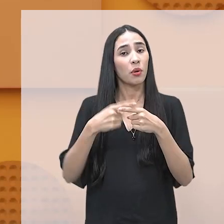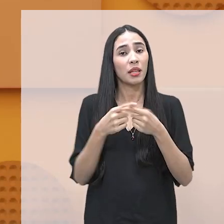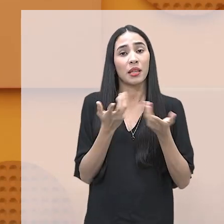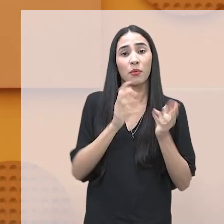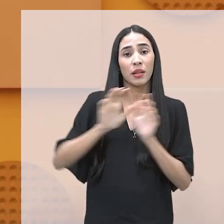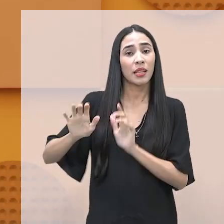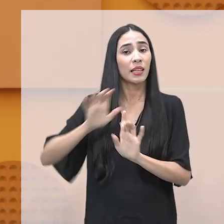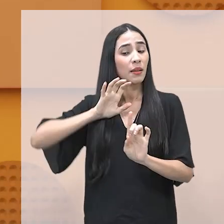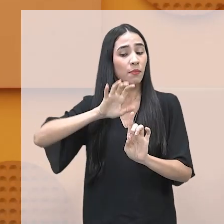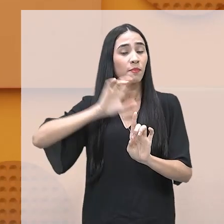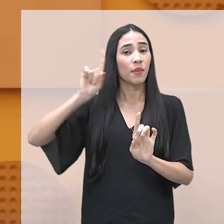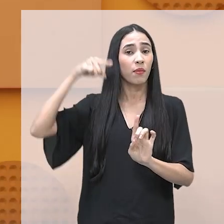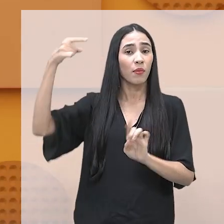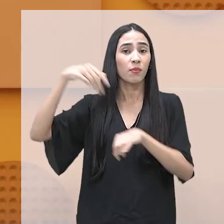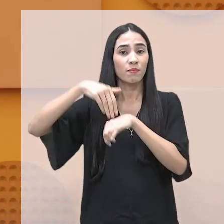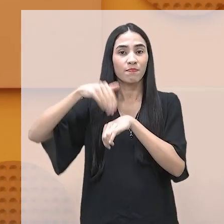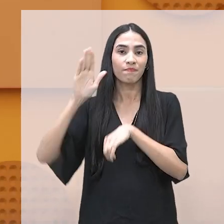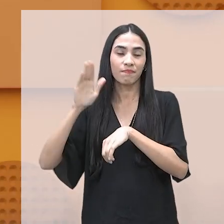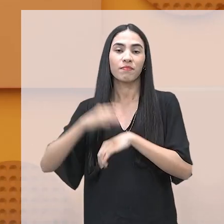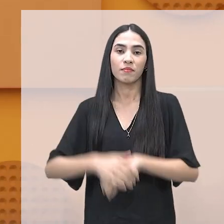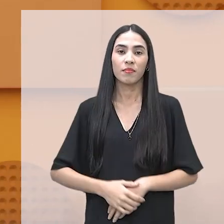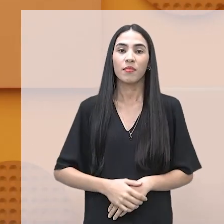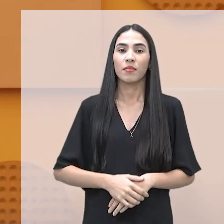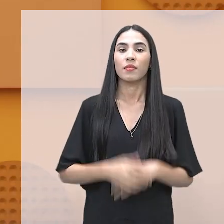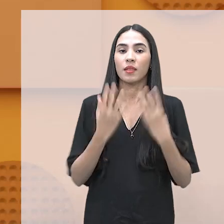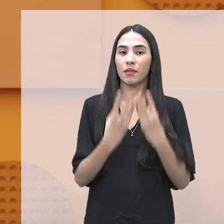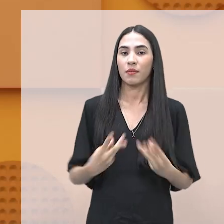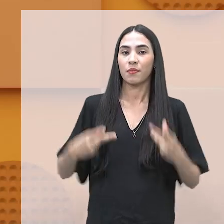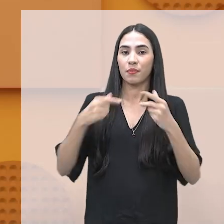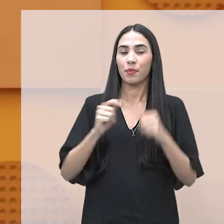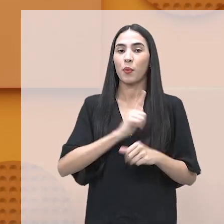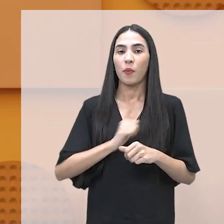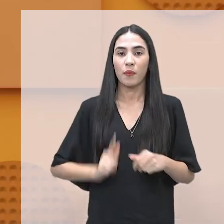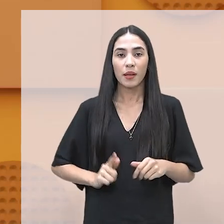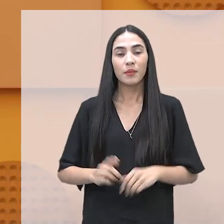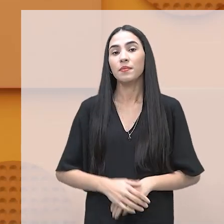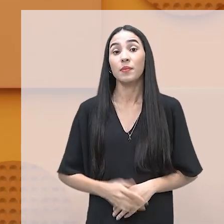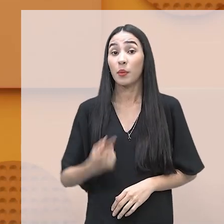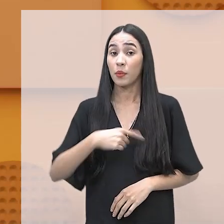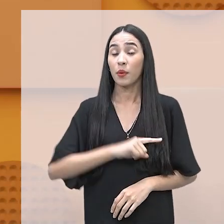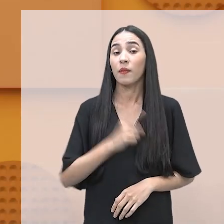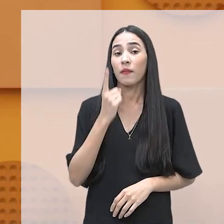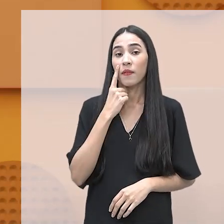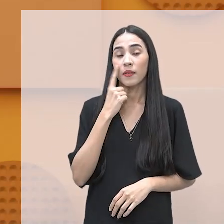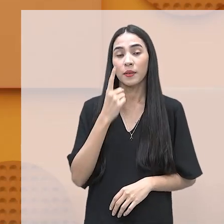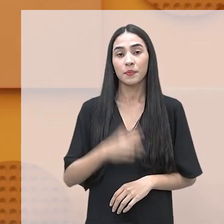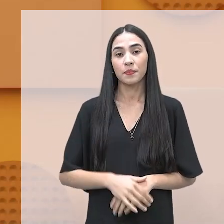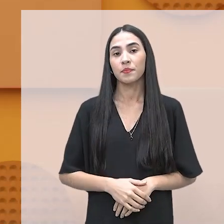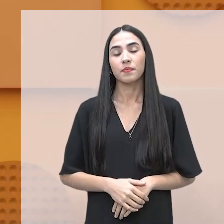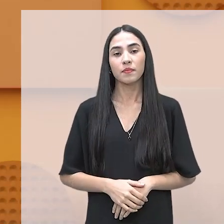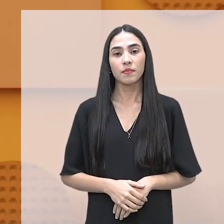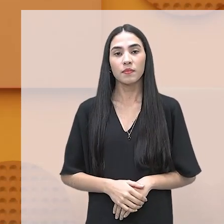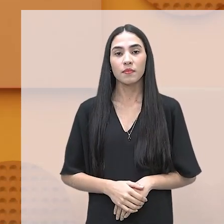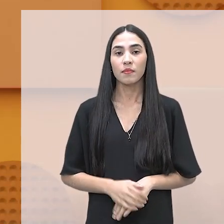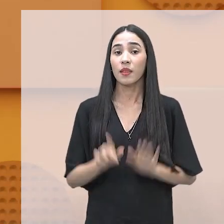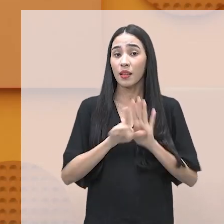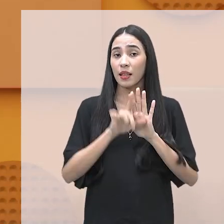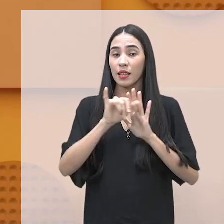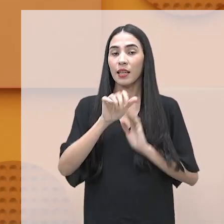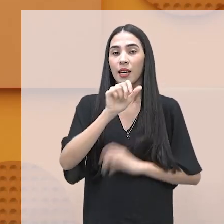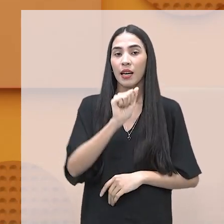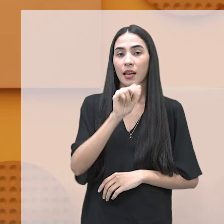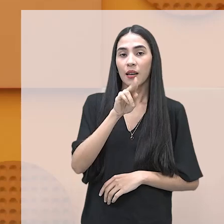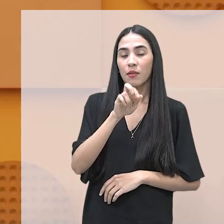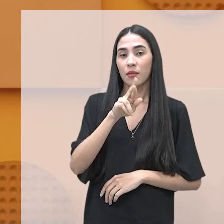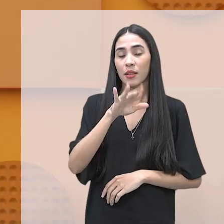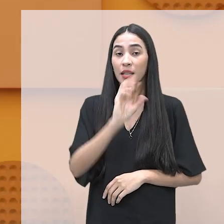uma pressão do movimento abolicionista que derrubasse o governo. A gente vai ver que, mesmo com a Lei Áurea, o